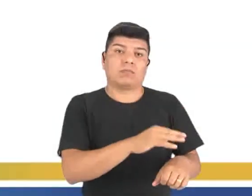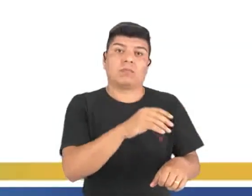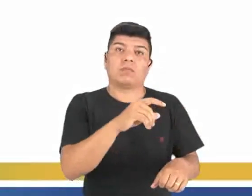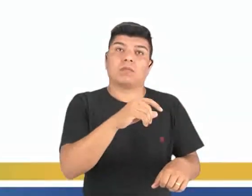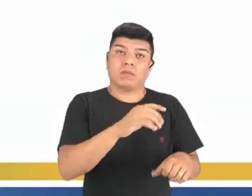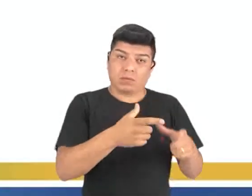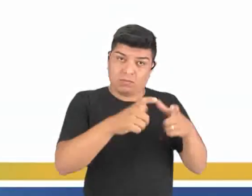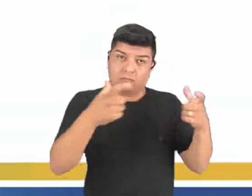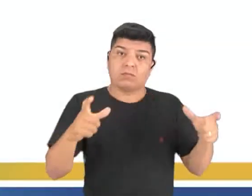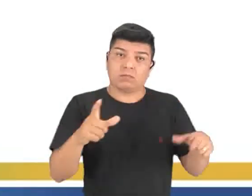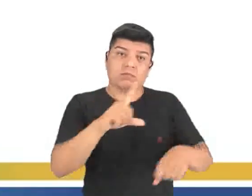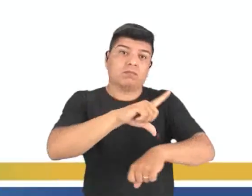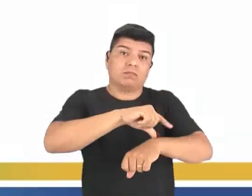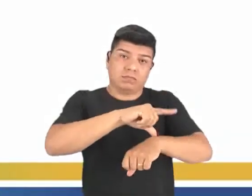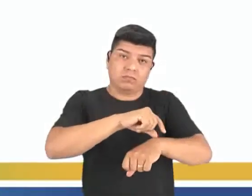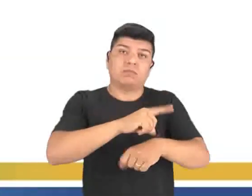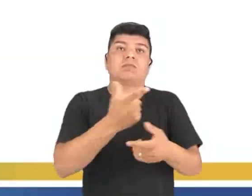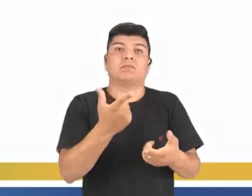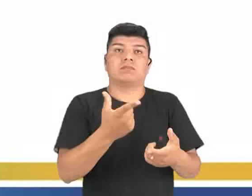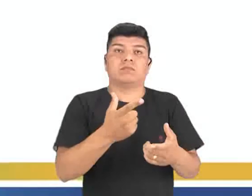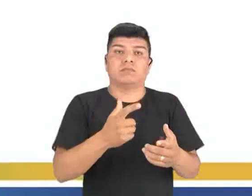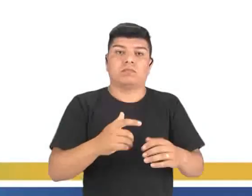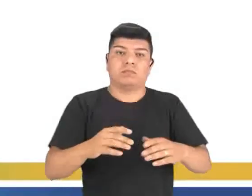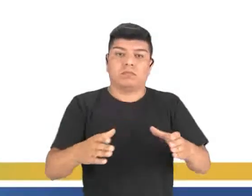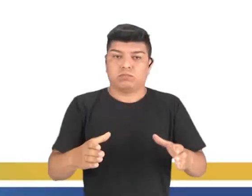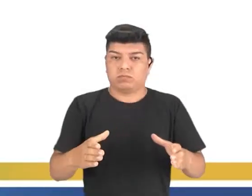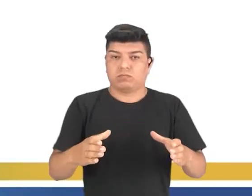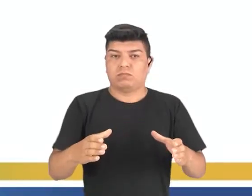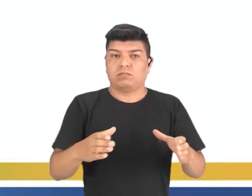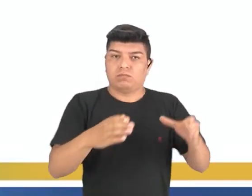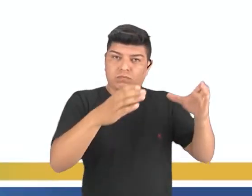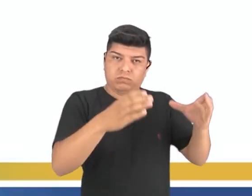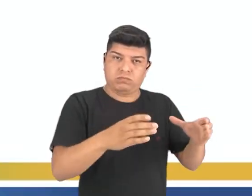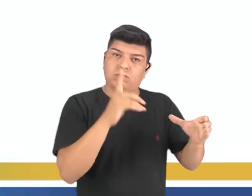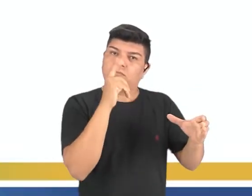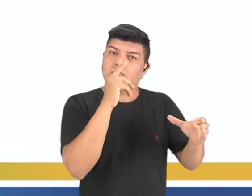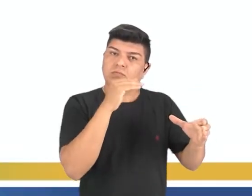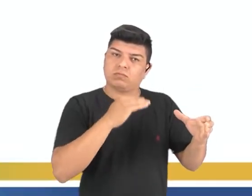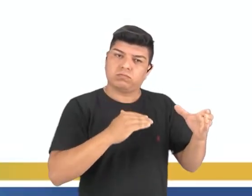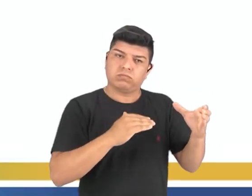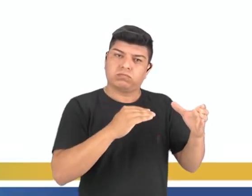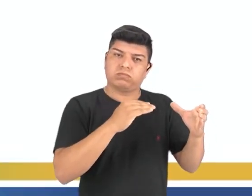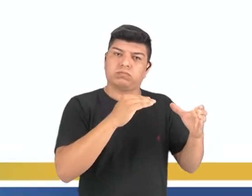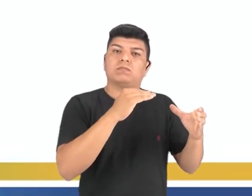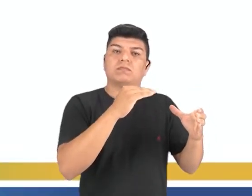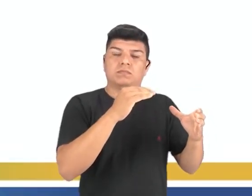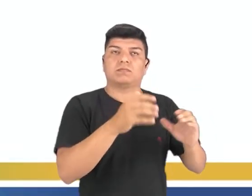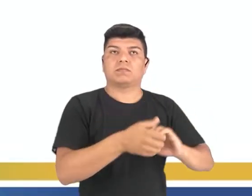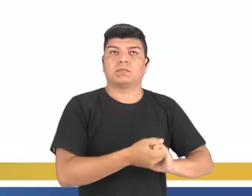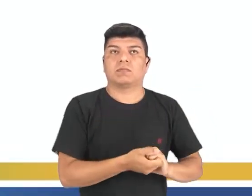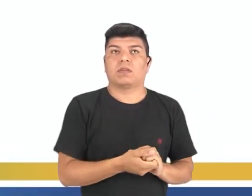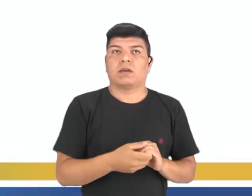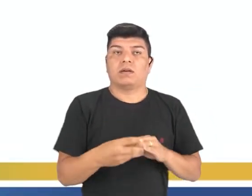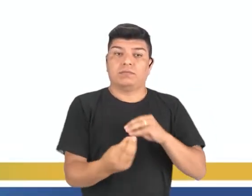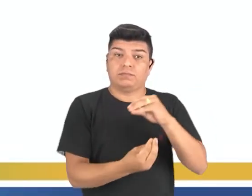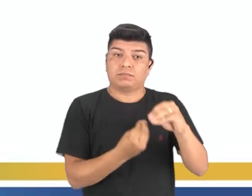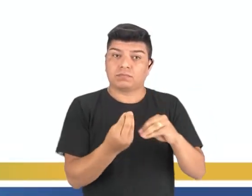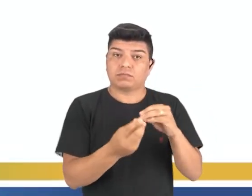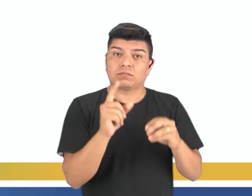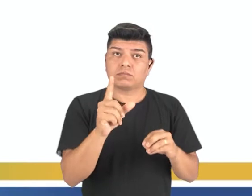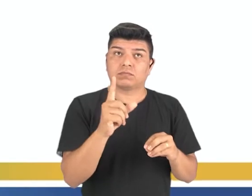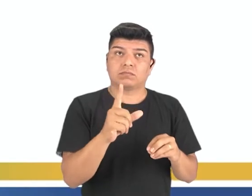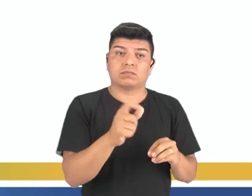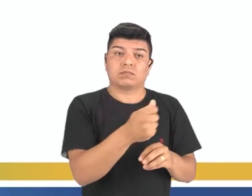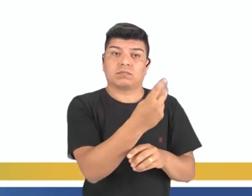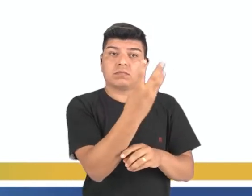para encher essa caixa. Então, quando a gente vai resolver, nós vamos colocar primeiro aí as duas grandezas envolvidas, né, que é a quantidade